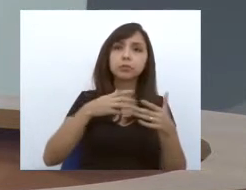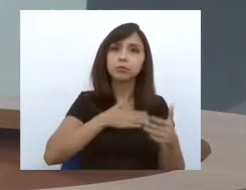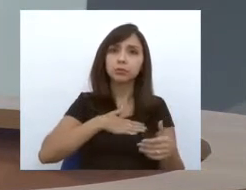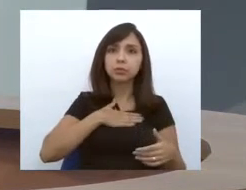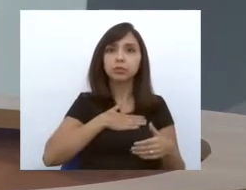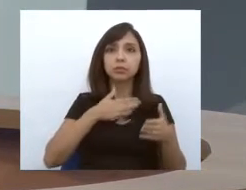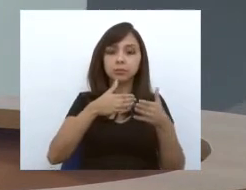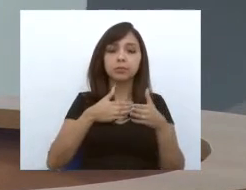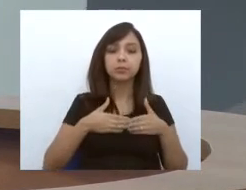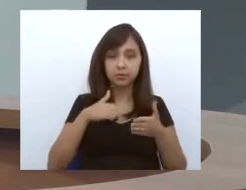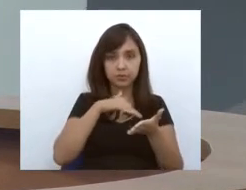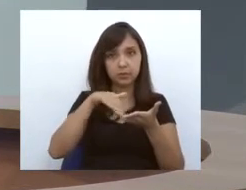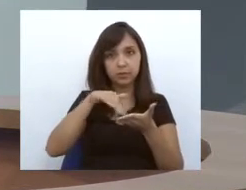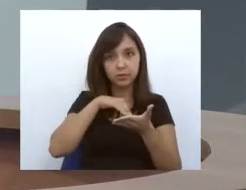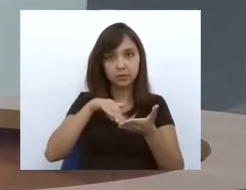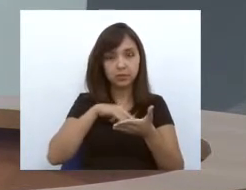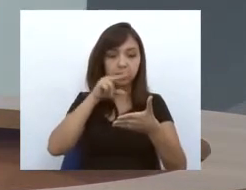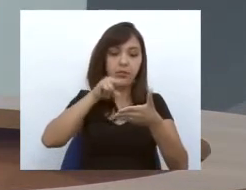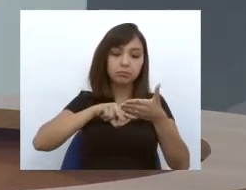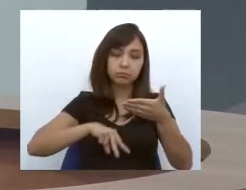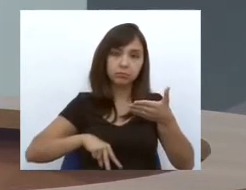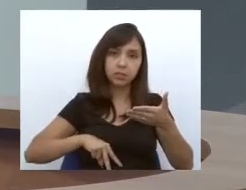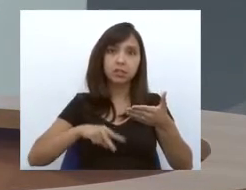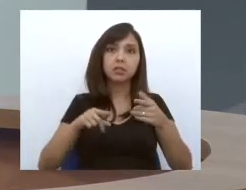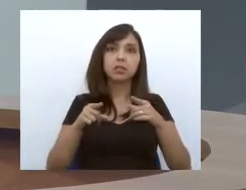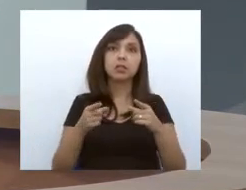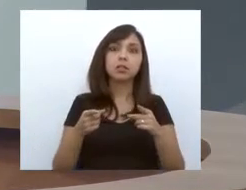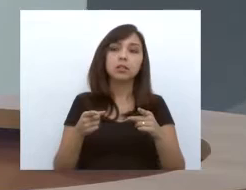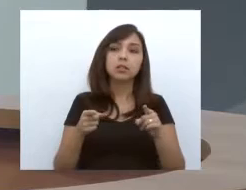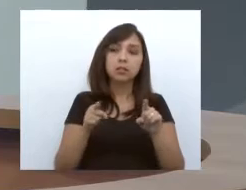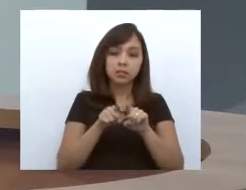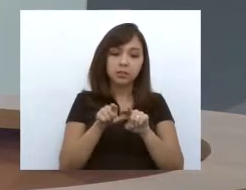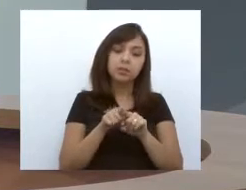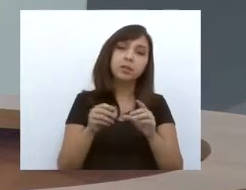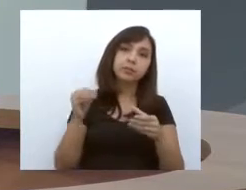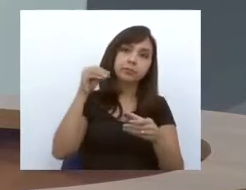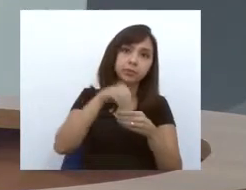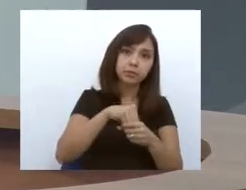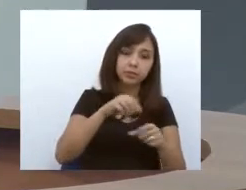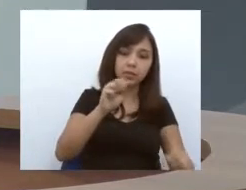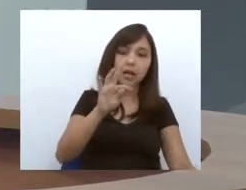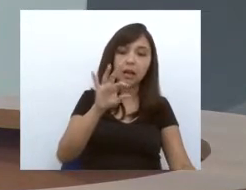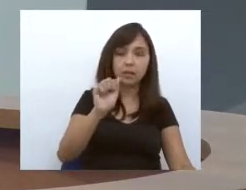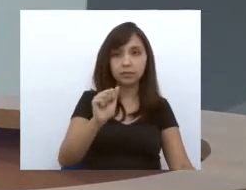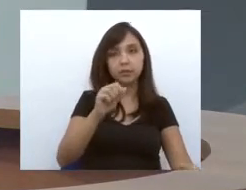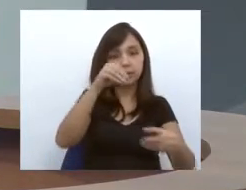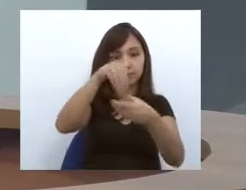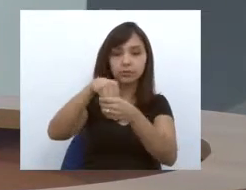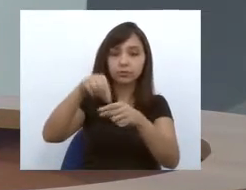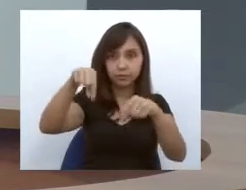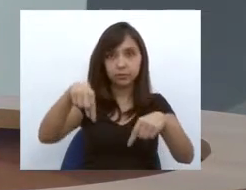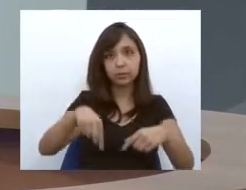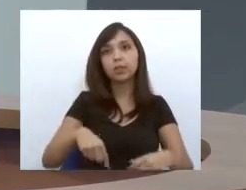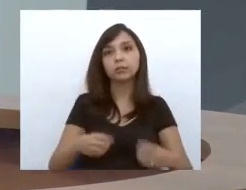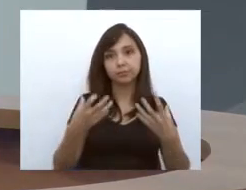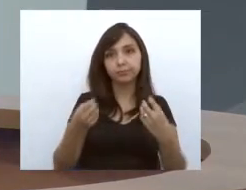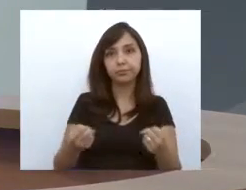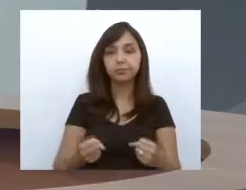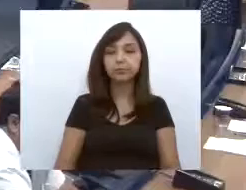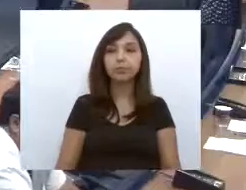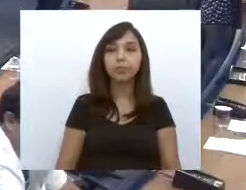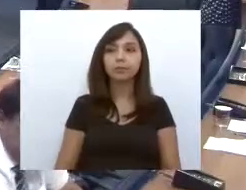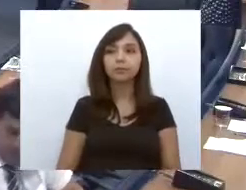Excelência pedisse para o secretário que fosse lida, incluída na ata e votada nessa sessão, senhor presidente. Defiro, vereador.